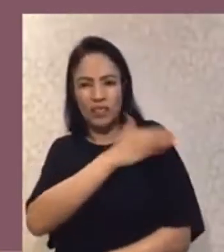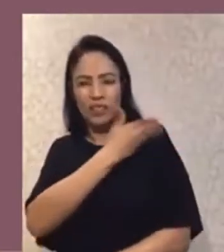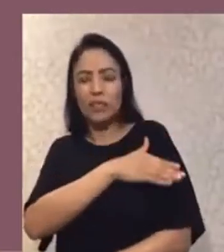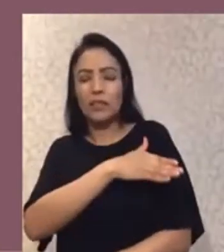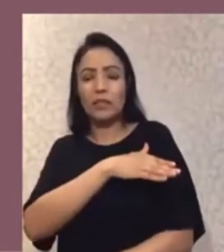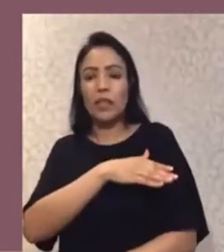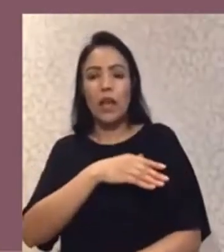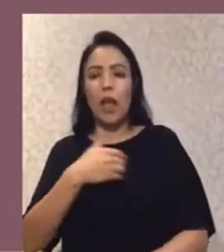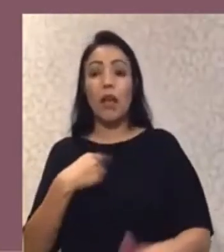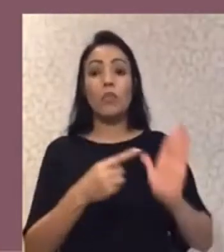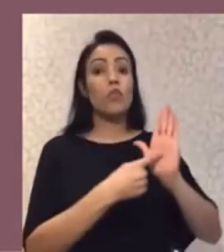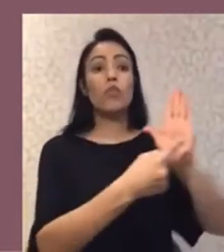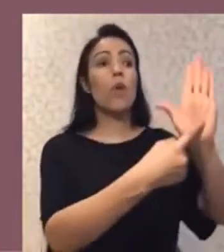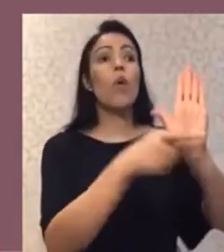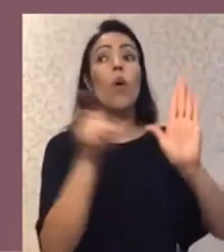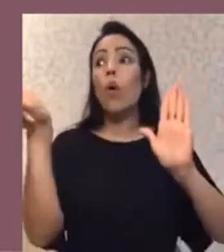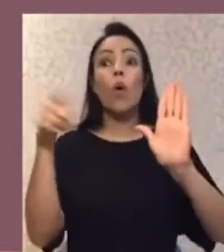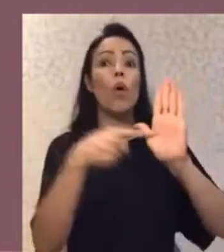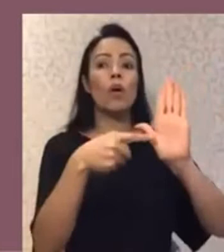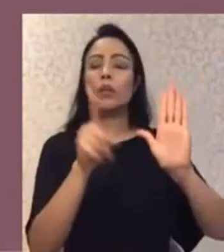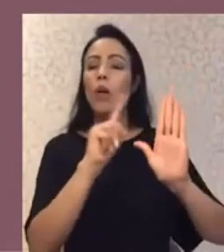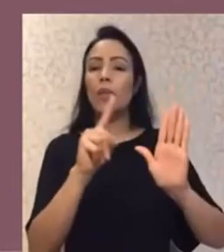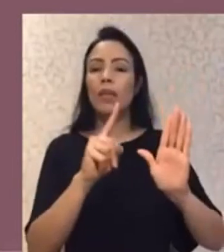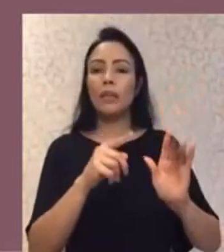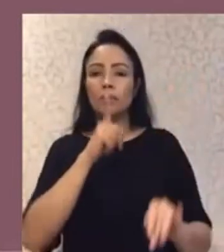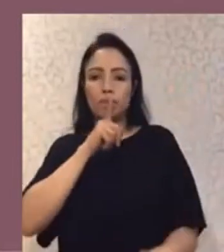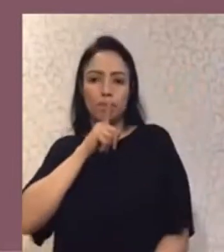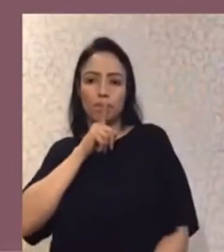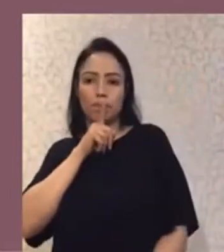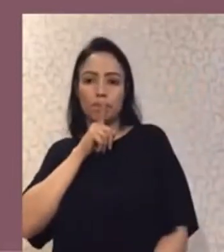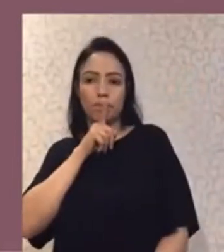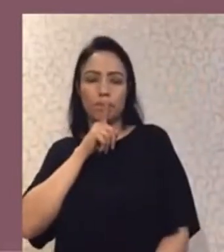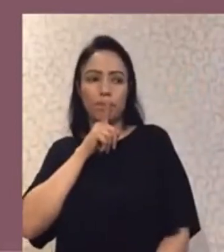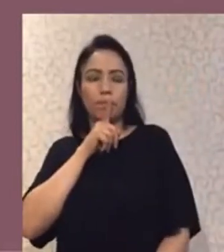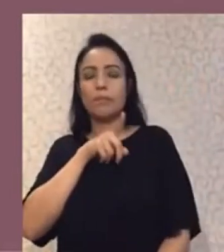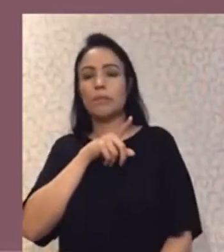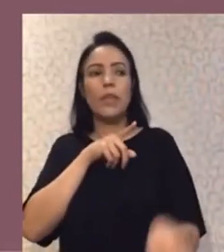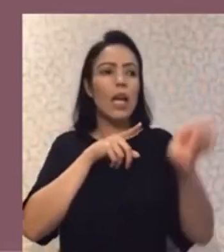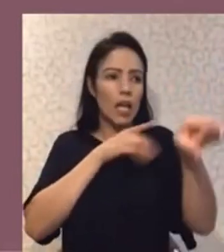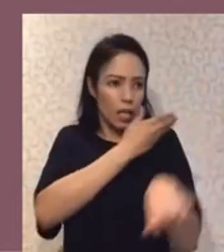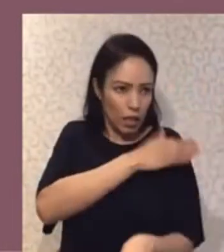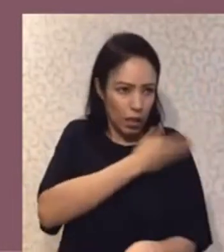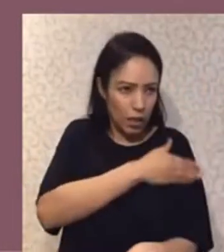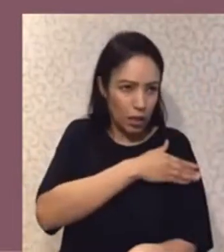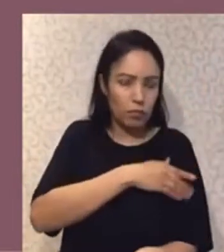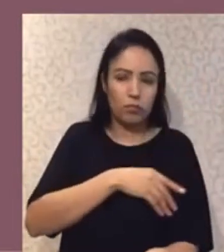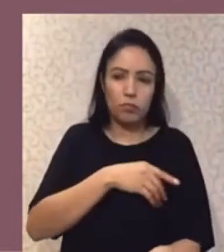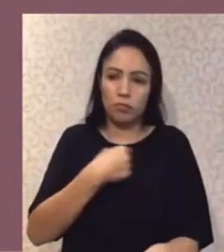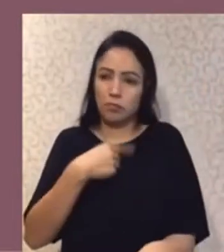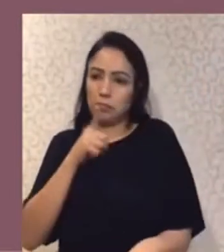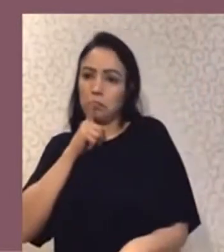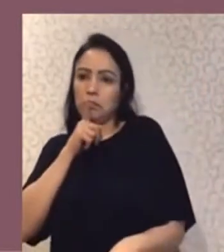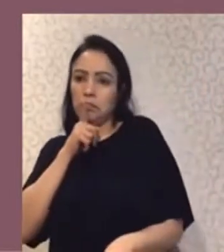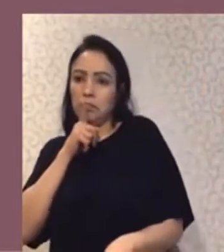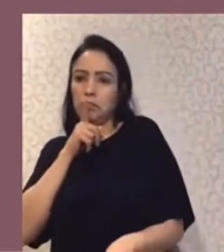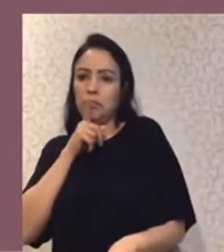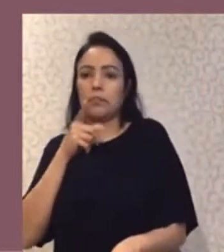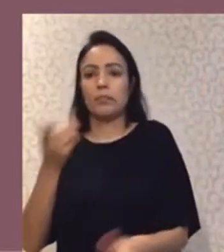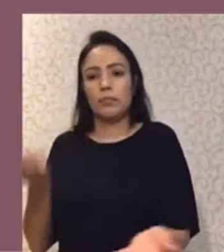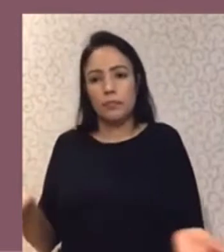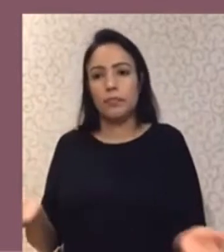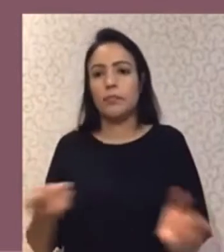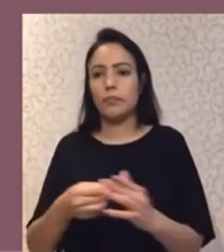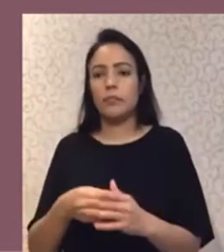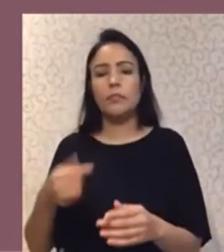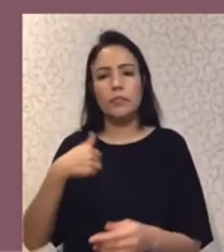denunciar o racismo, eles silenciam em voz do racismo. Por exemplo, eu gosto de pensar que